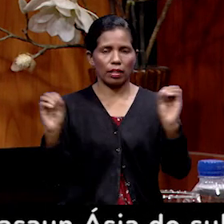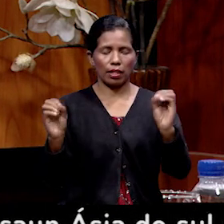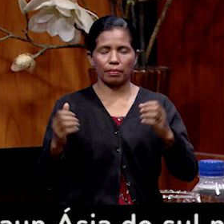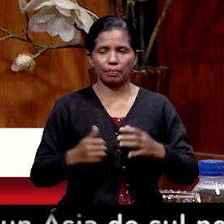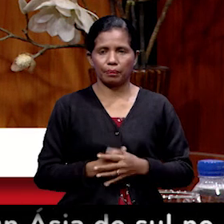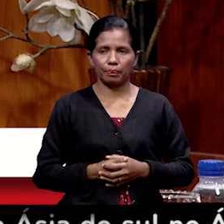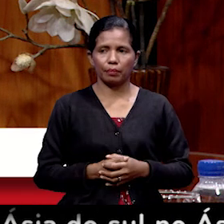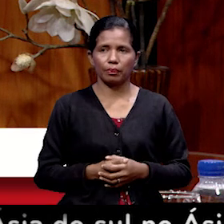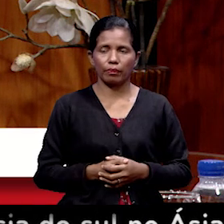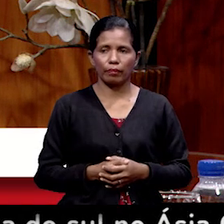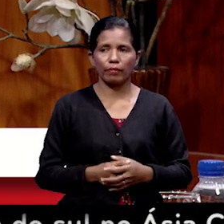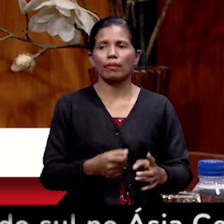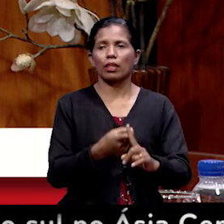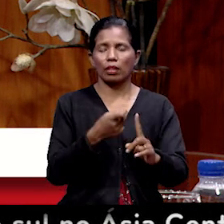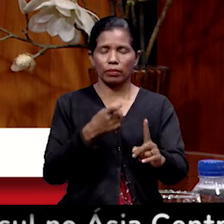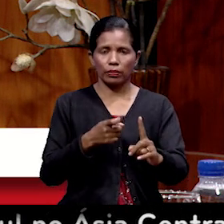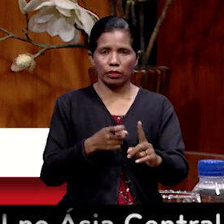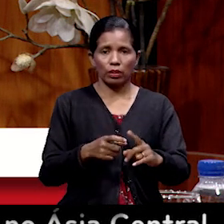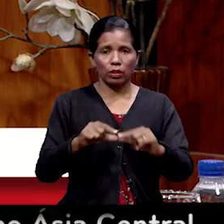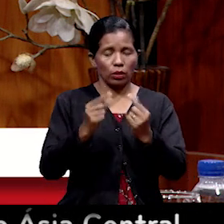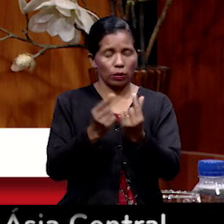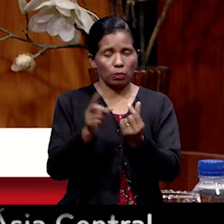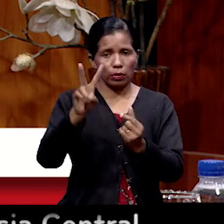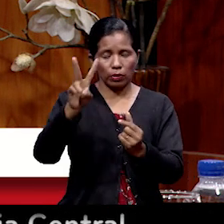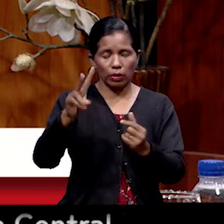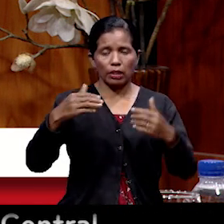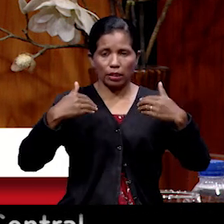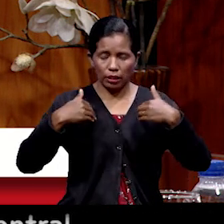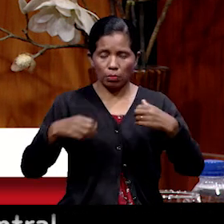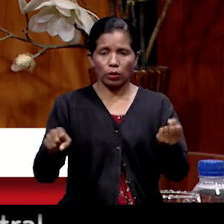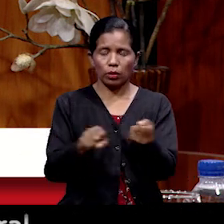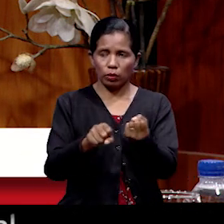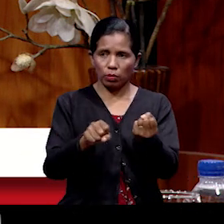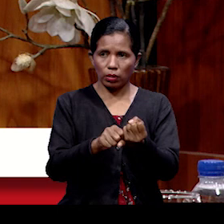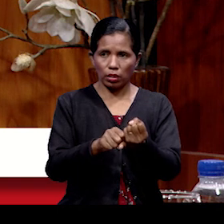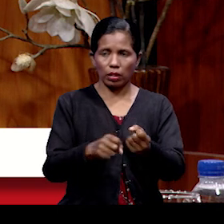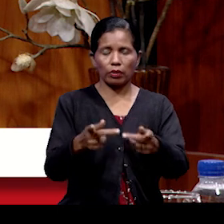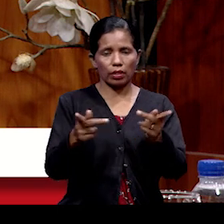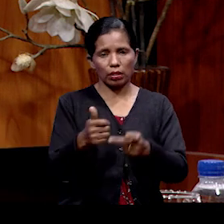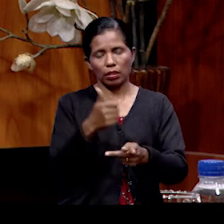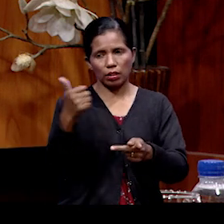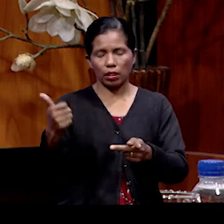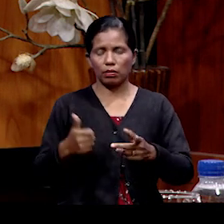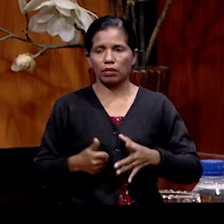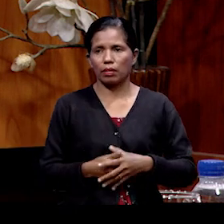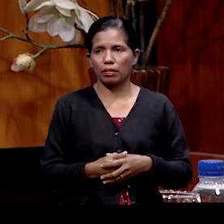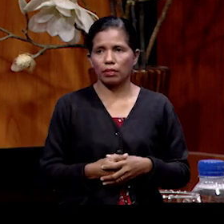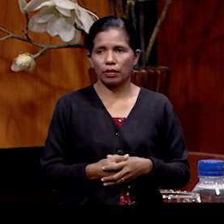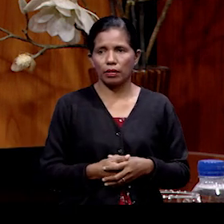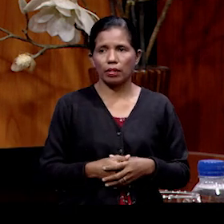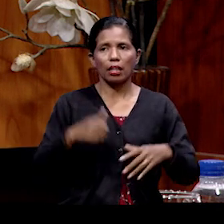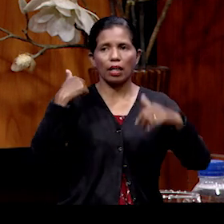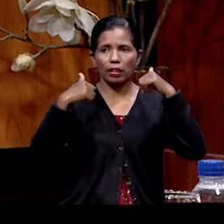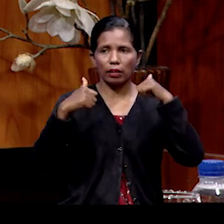é parte da Rússia, mas temos contribuição a parte da CELUC, mas que atividades